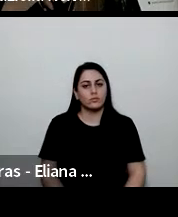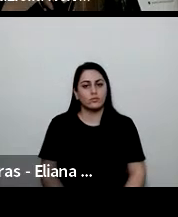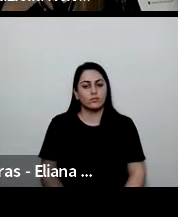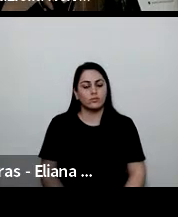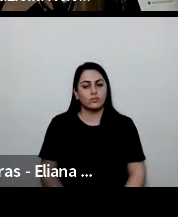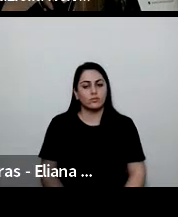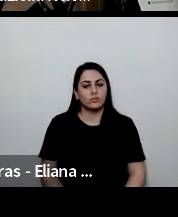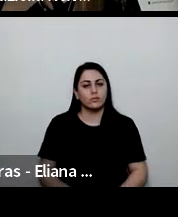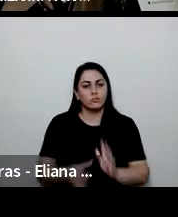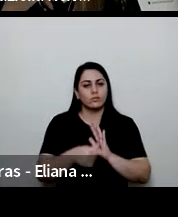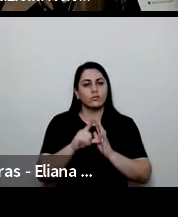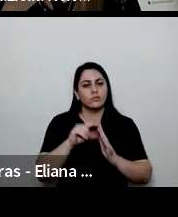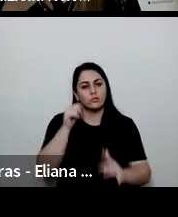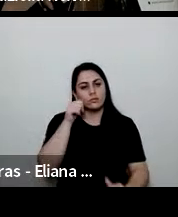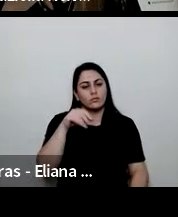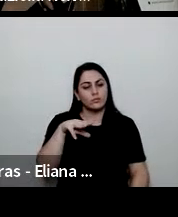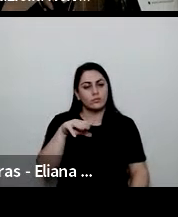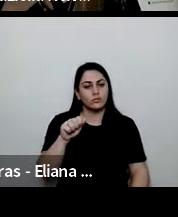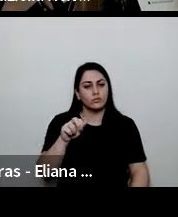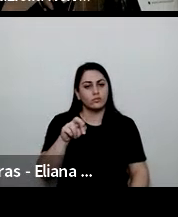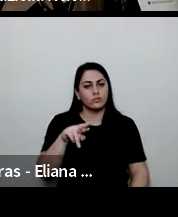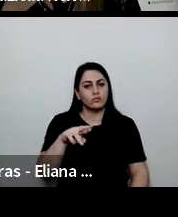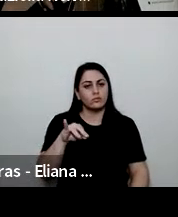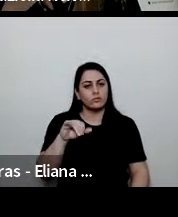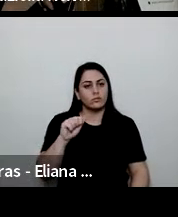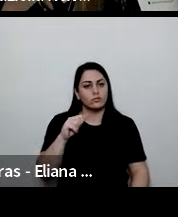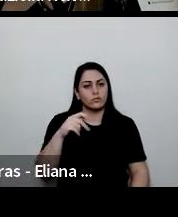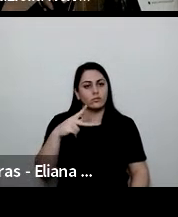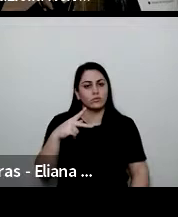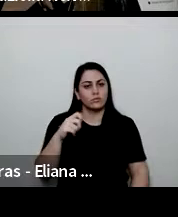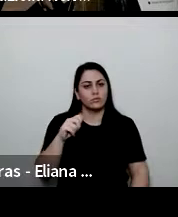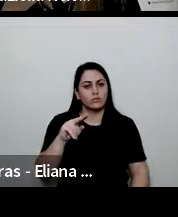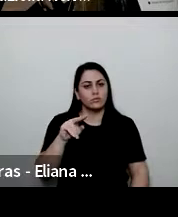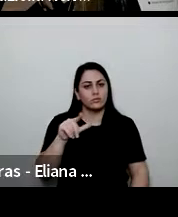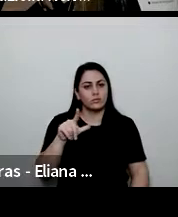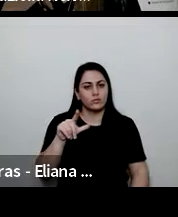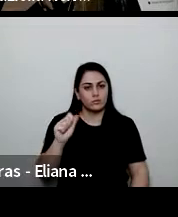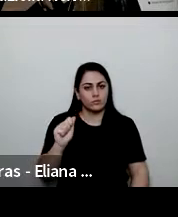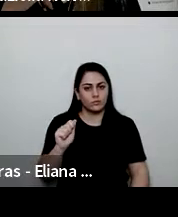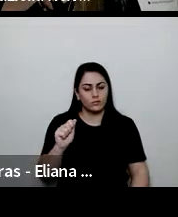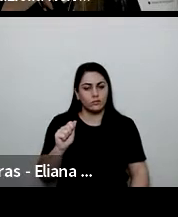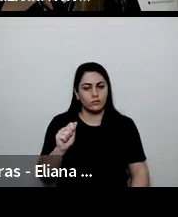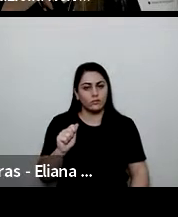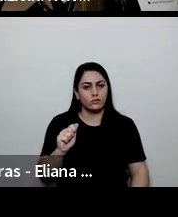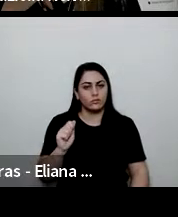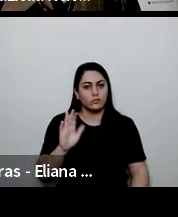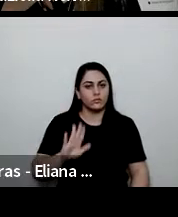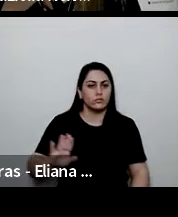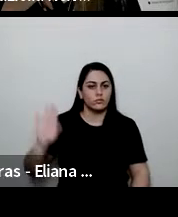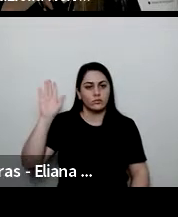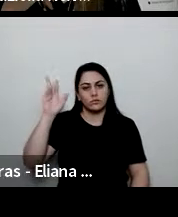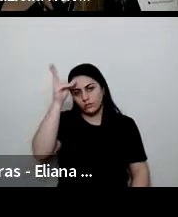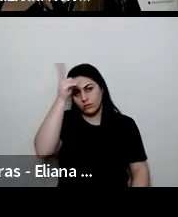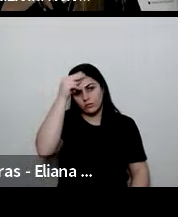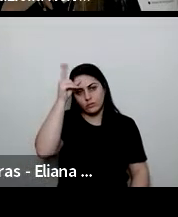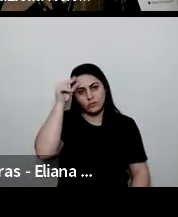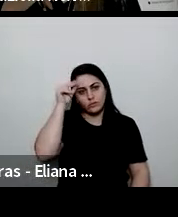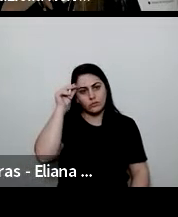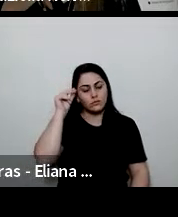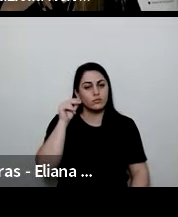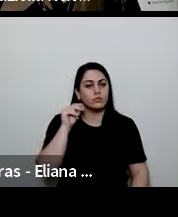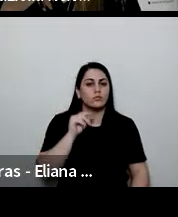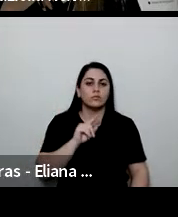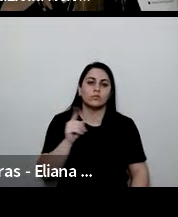maria quer Maria Paula Azevedo e nada não é o Júlio não